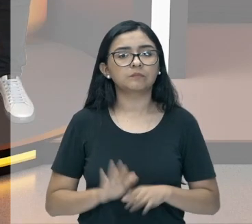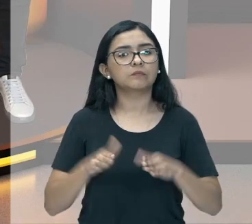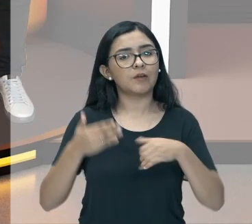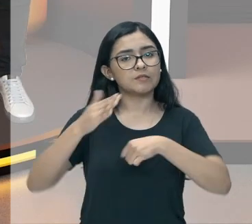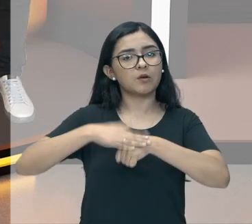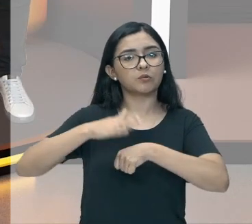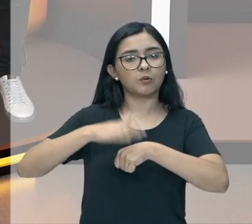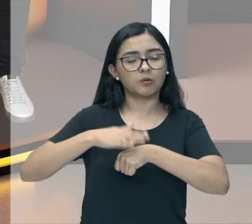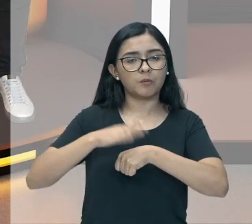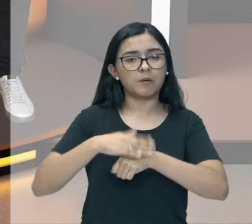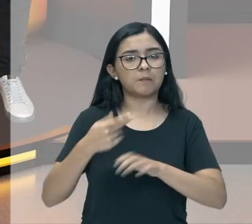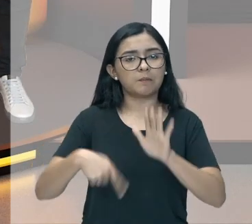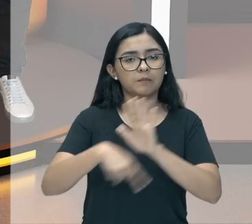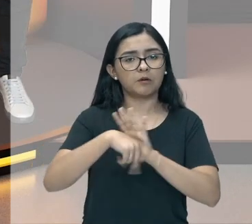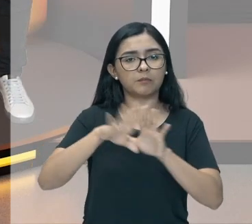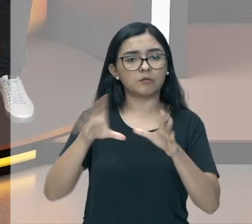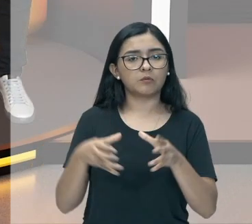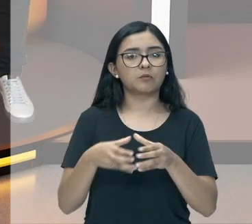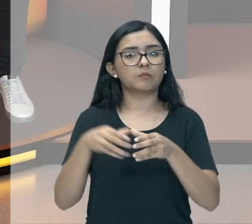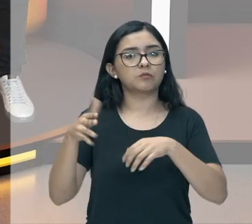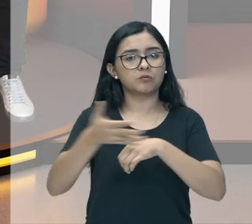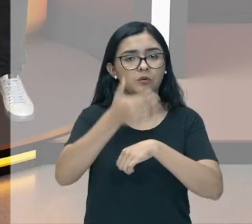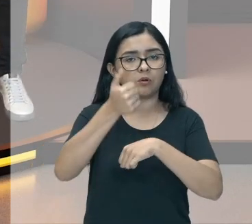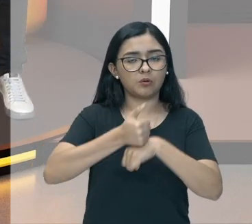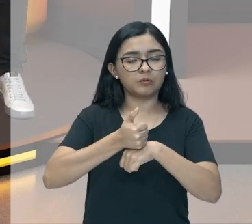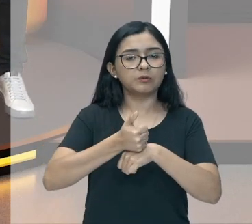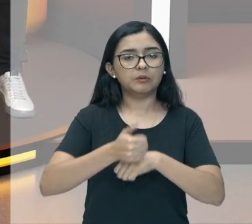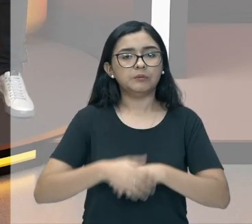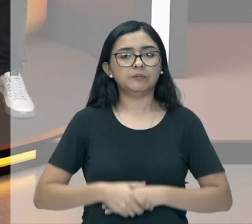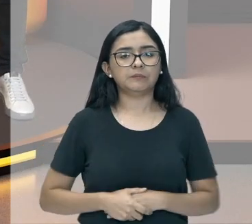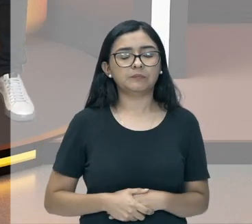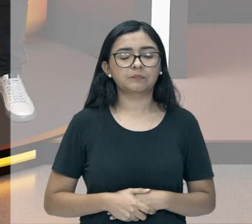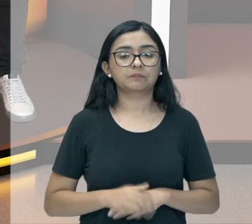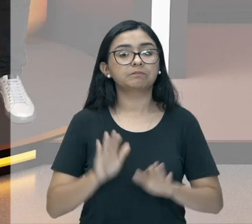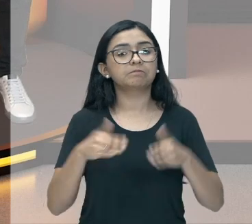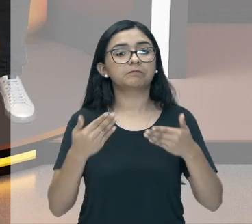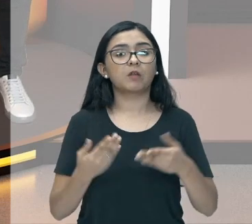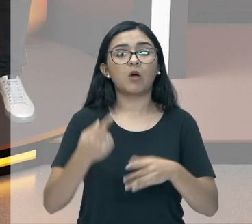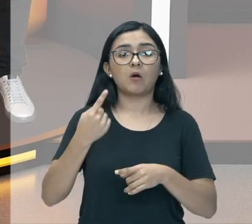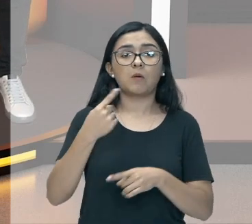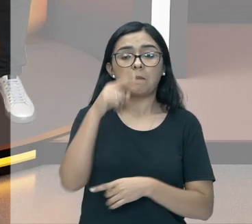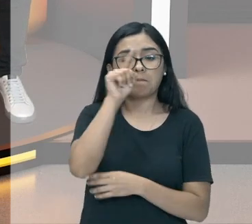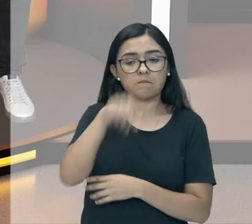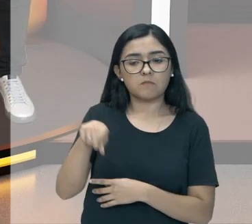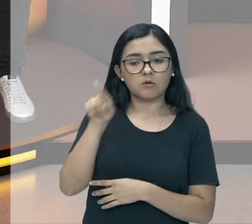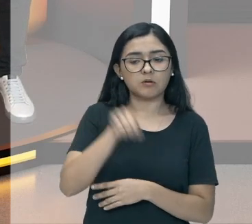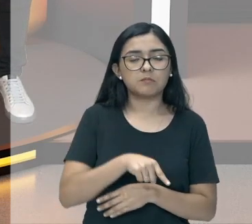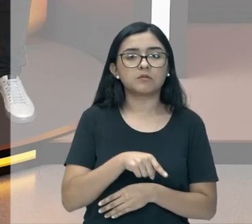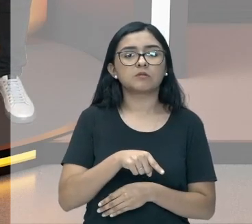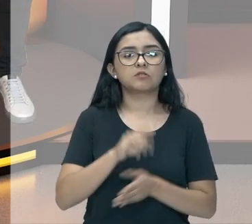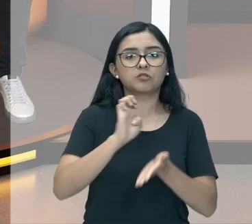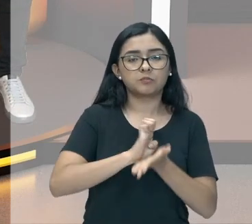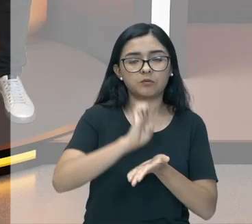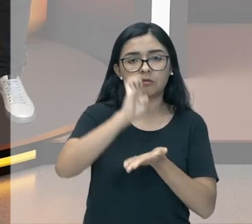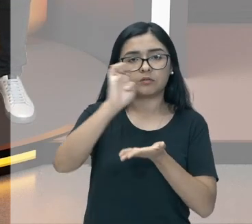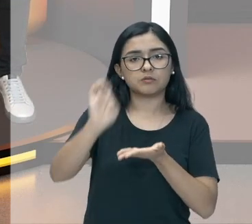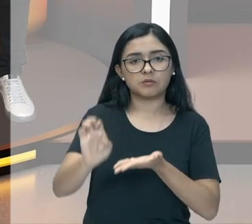autonomia comercial dos colonos. Então, a proibição de importação por parte das